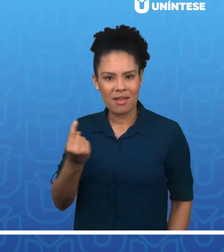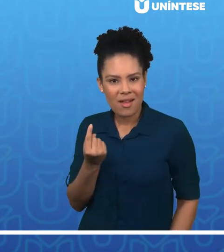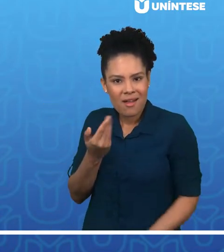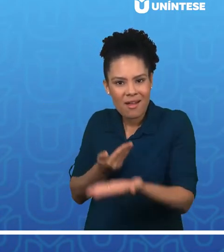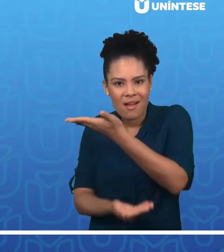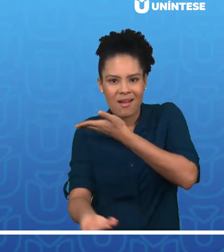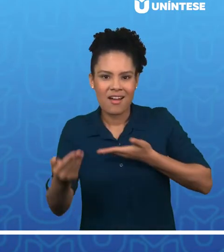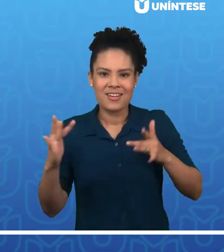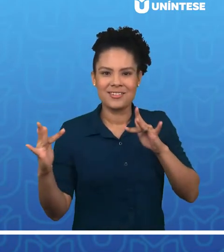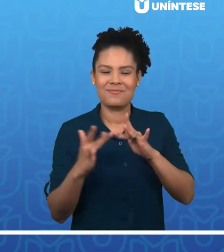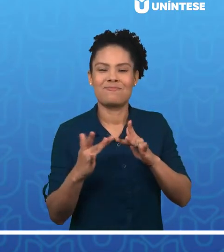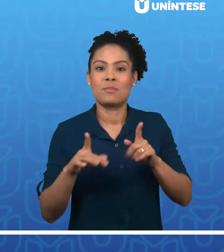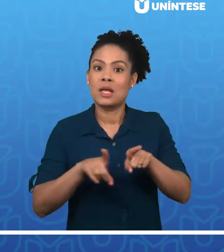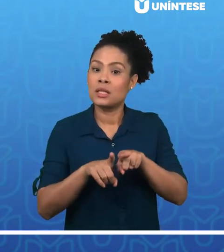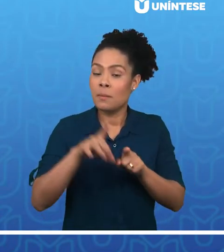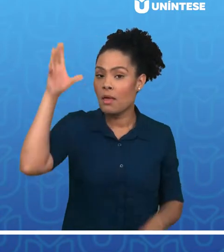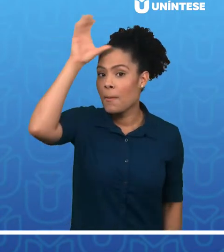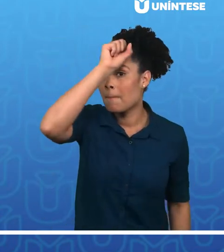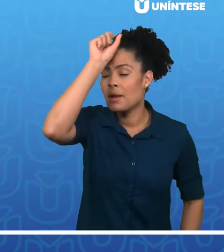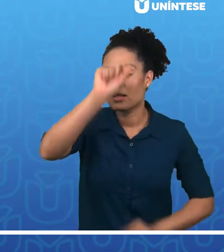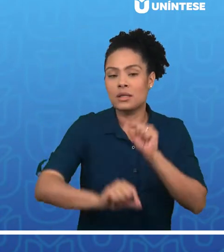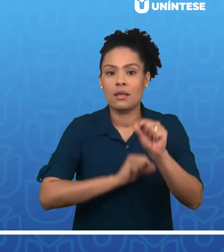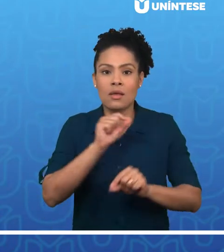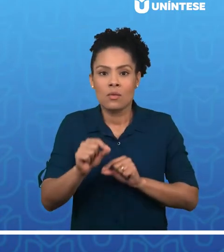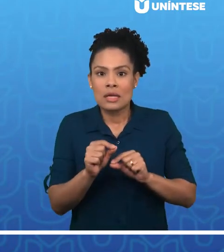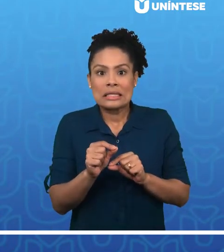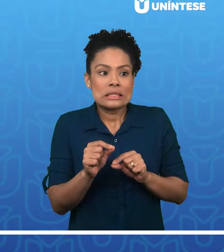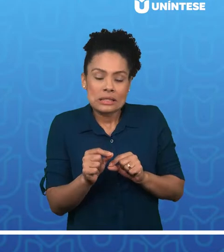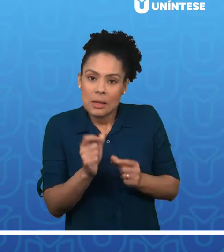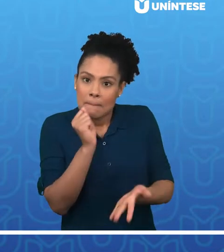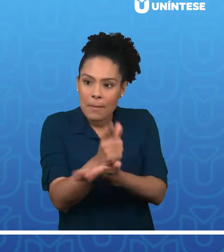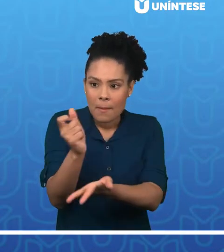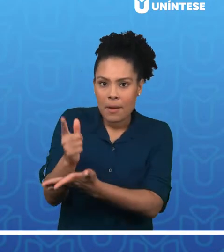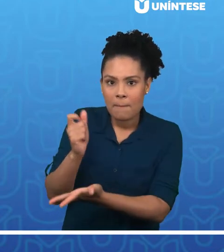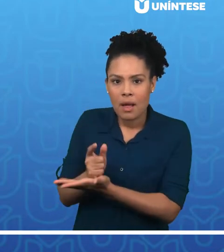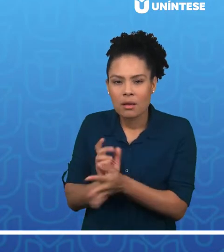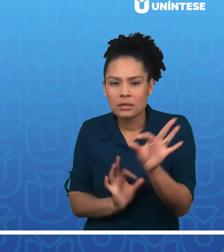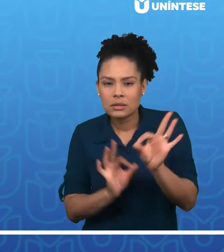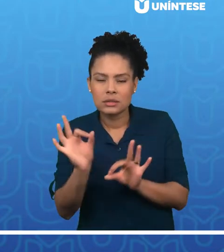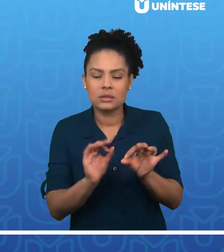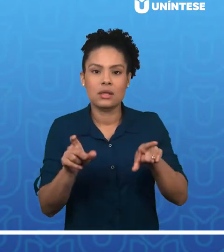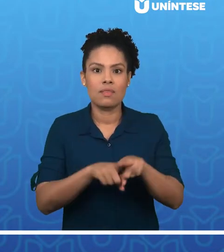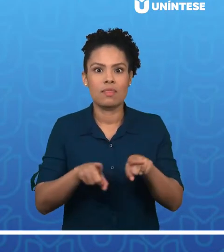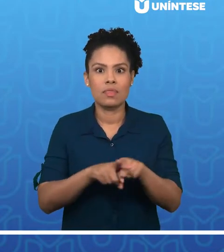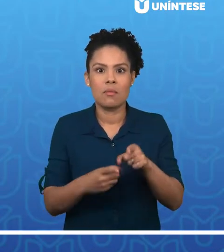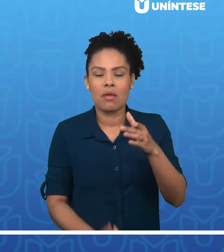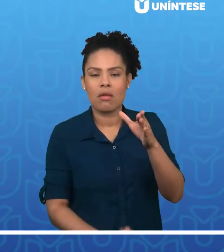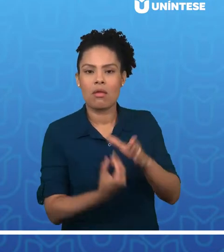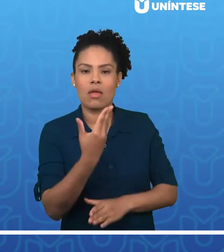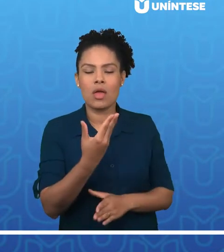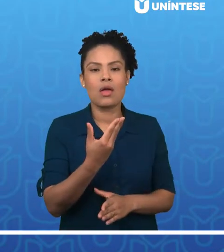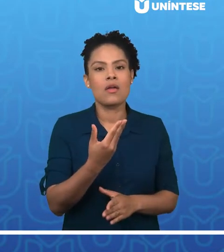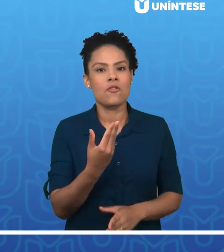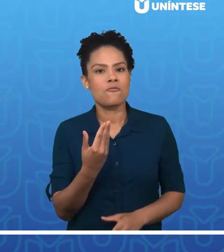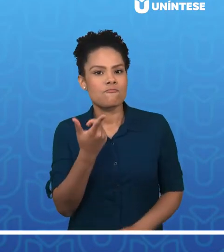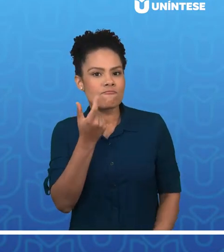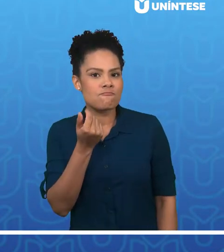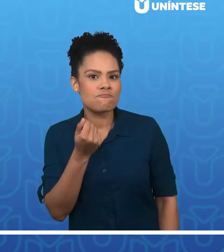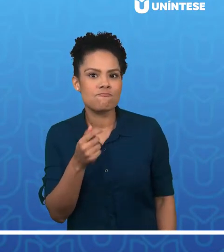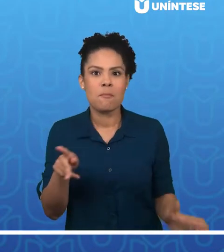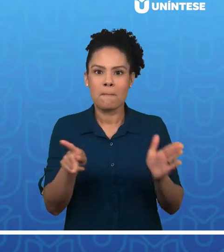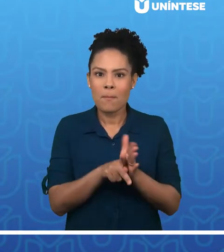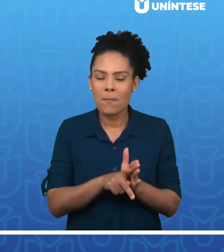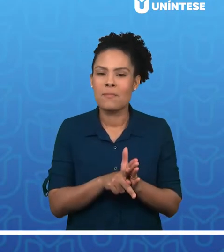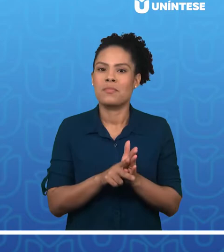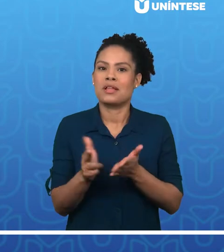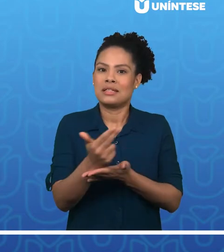relacionamento com o cliente. Vai aprender a conhecer os custos de aquisição ou produção e estipular o preço de produtos e